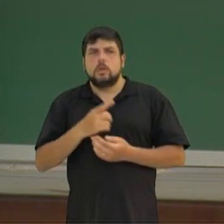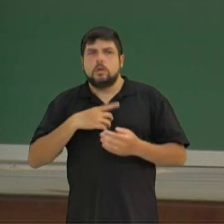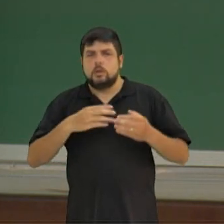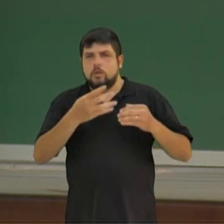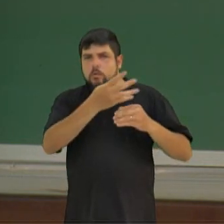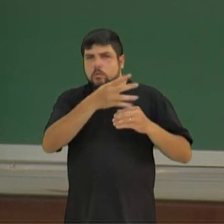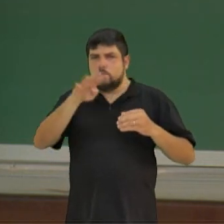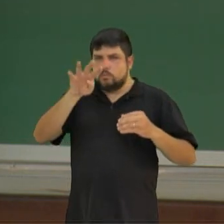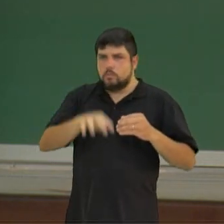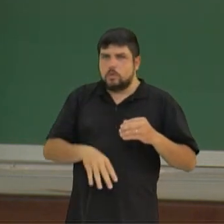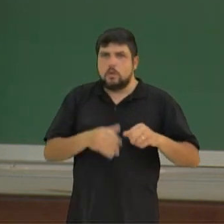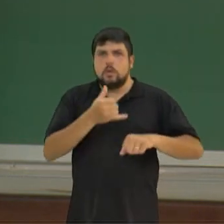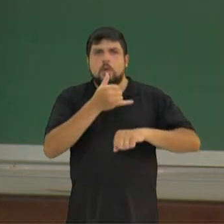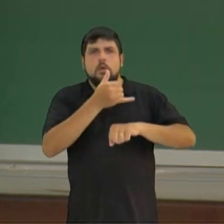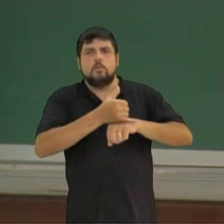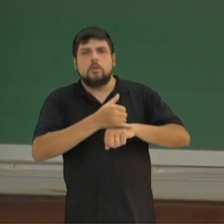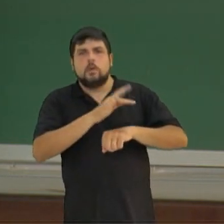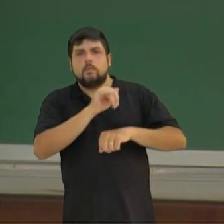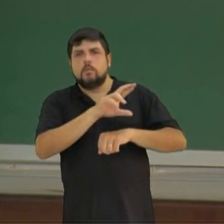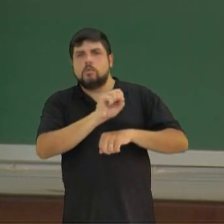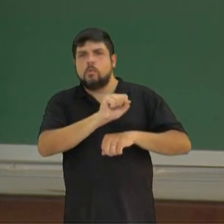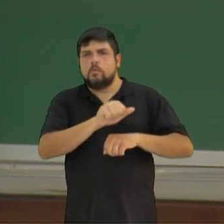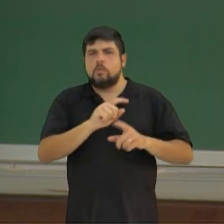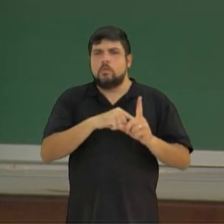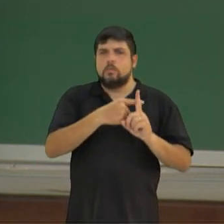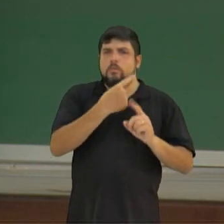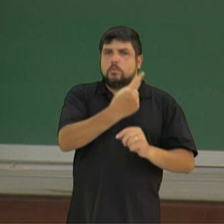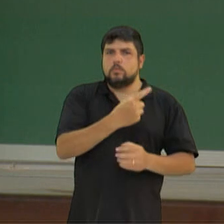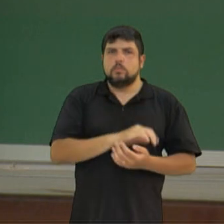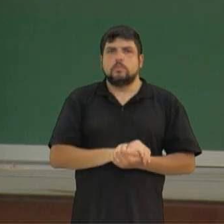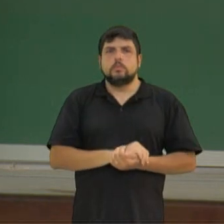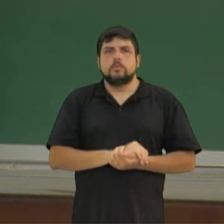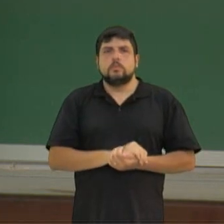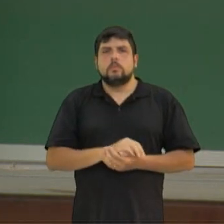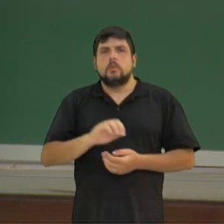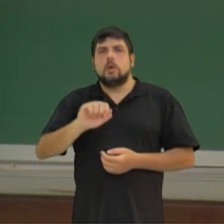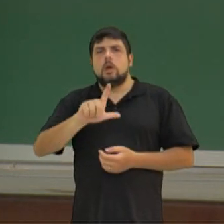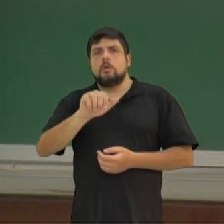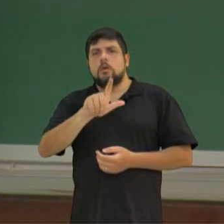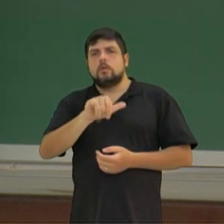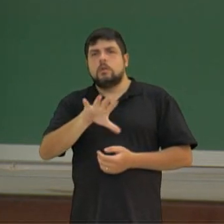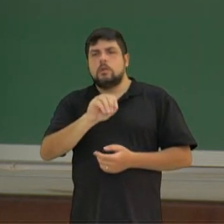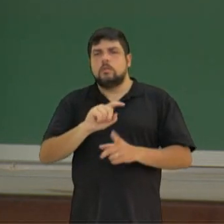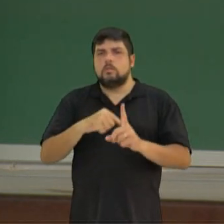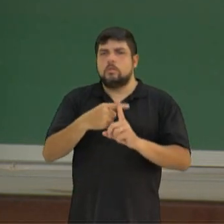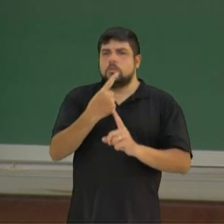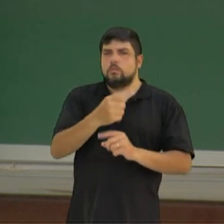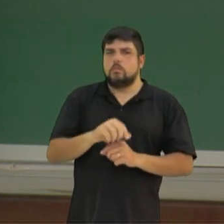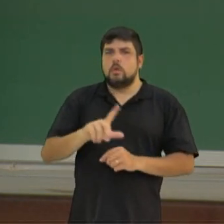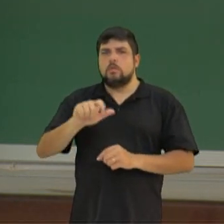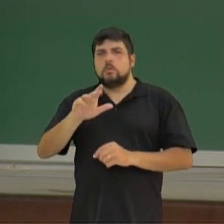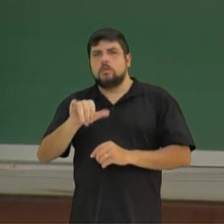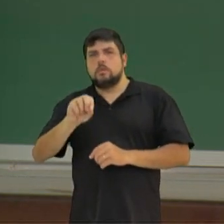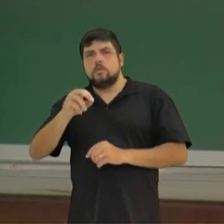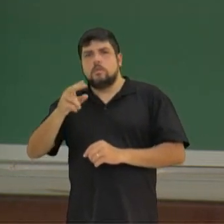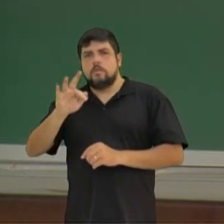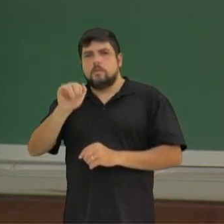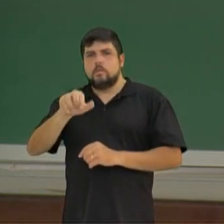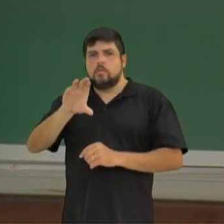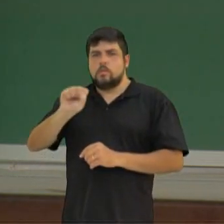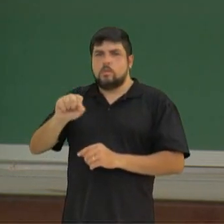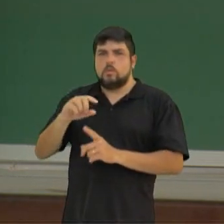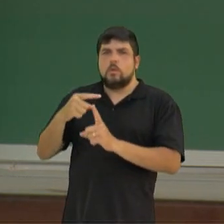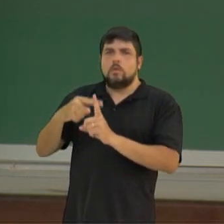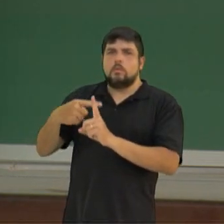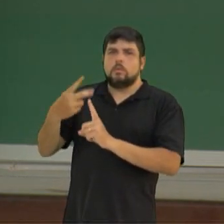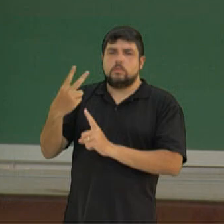lá, os metais alcalinos terrosos todos mais 1, os alcalinos mais 1, os alcalinos terrosos mais 2. Aí a gente tem alguns